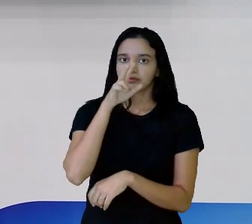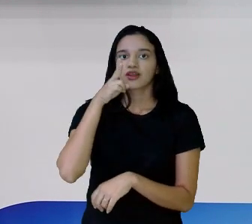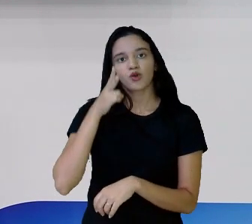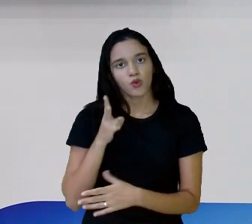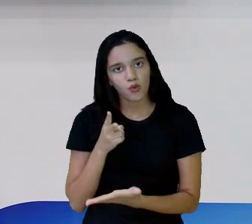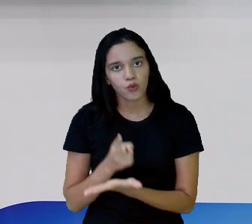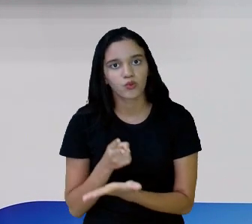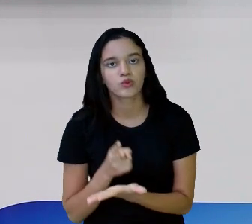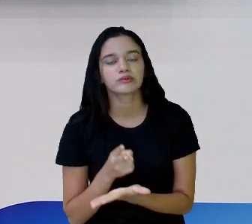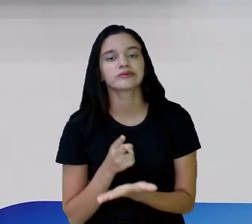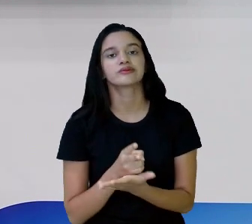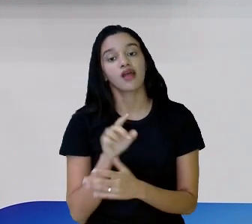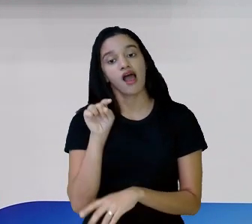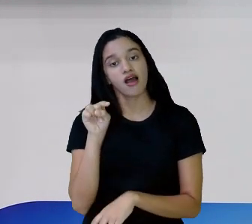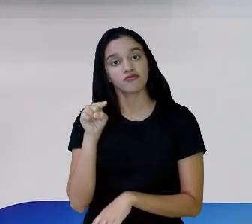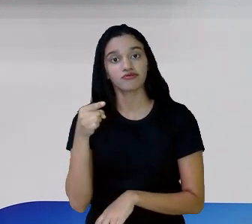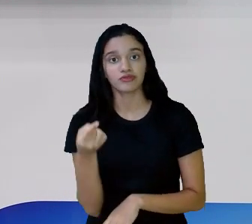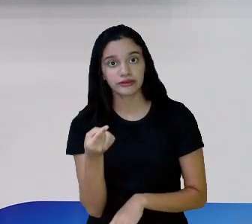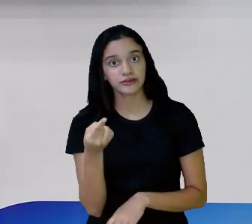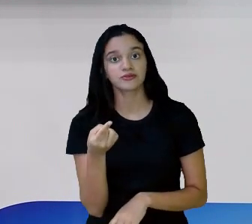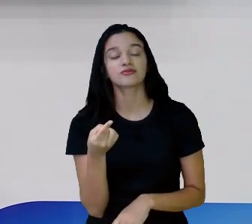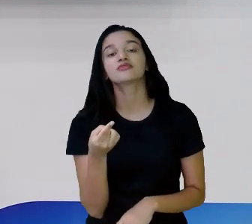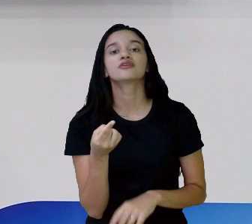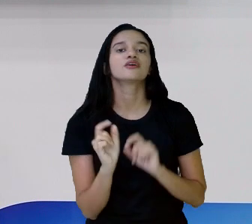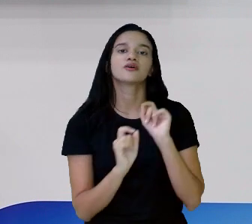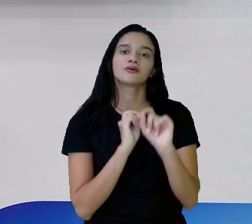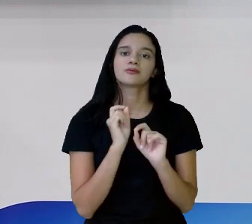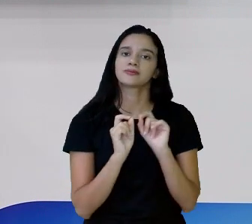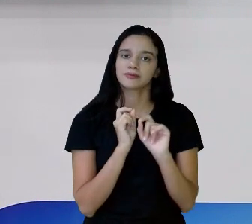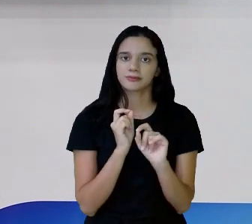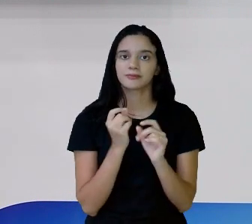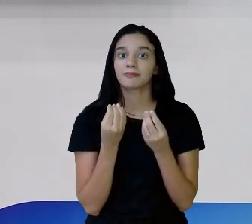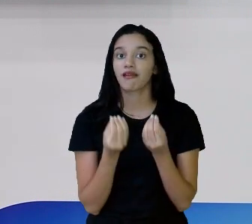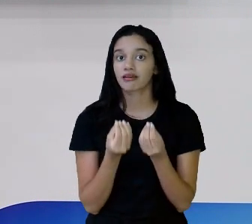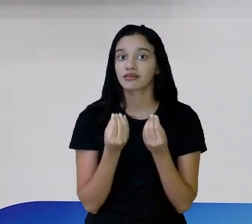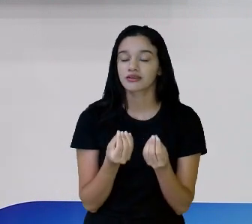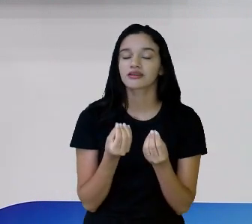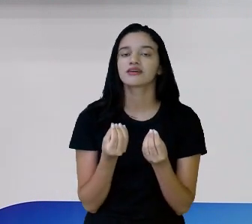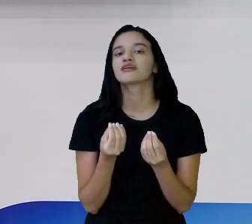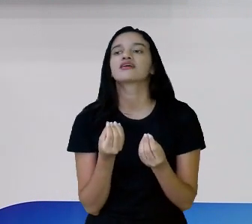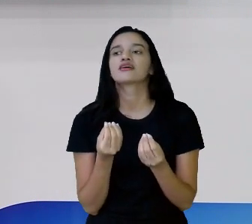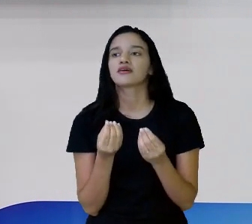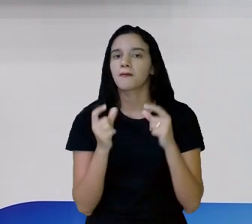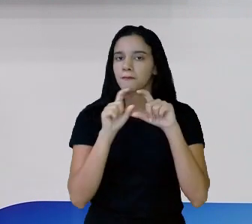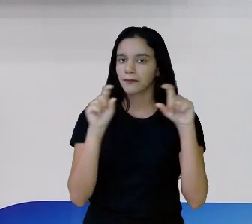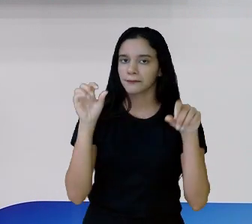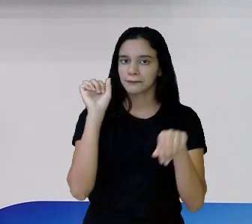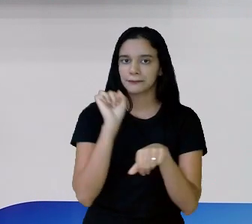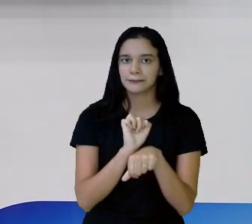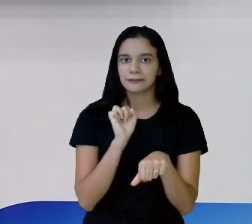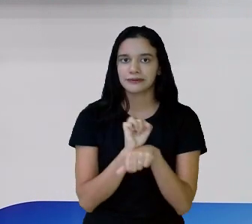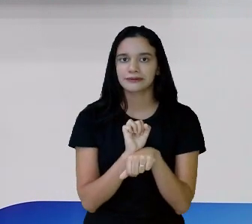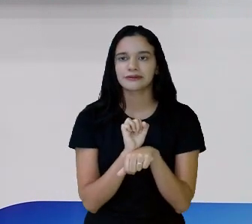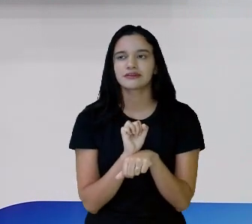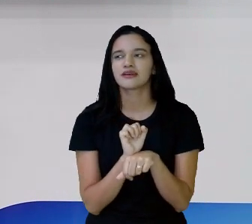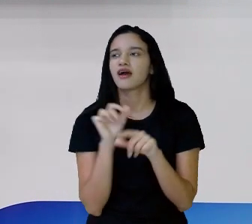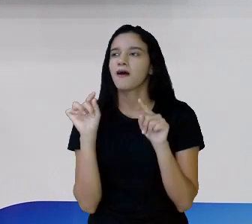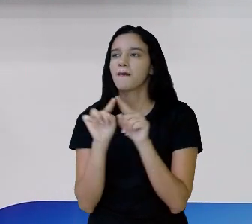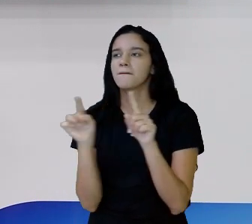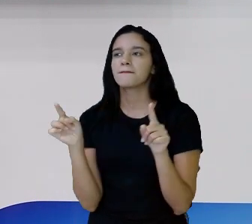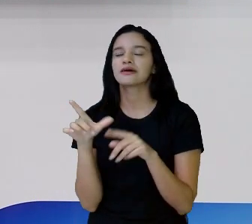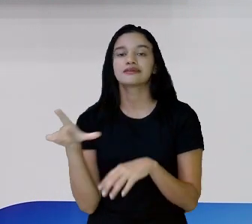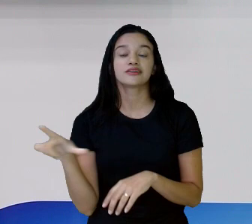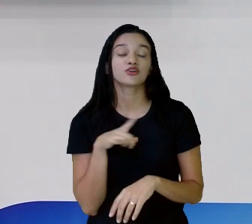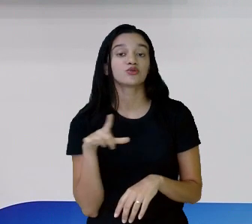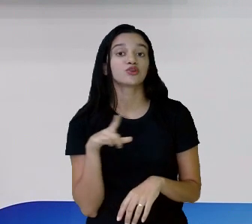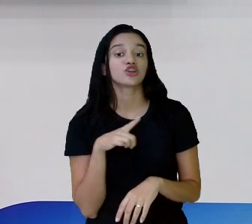continua. Então, a vírgula, nesse caso aqui, está servindo para uma pequena pausa. Só que ali agora eu